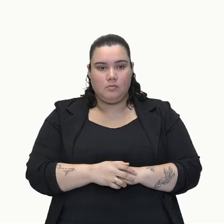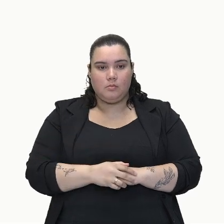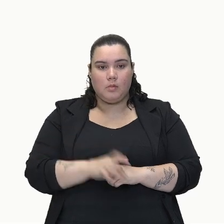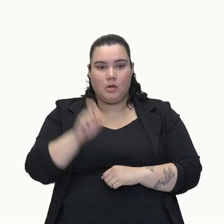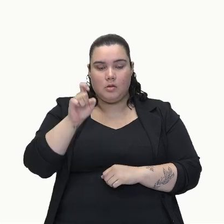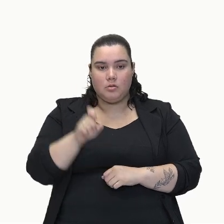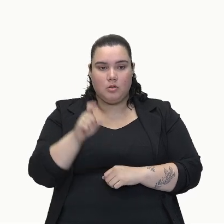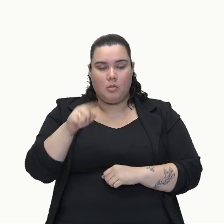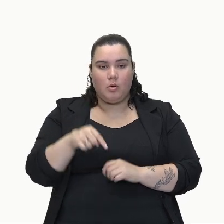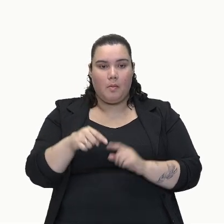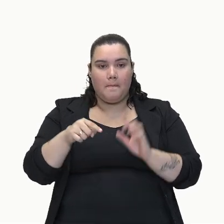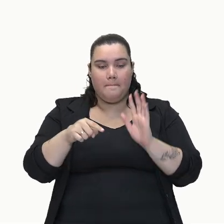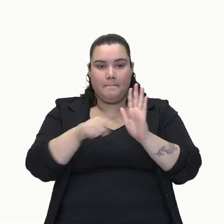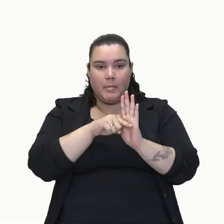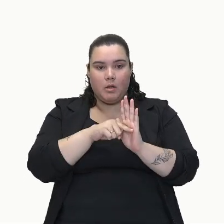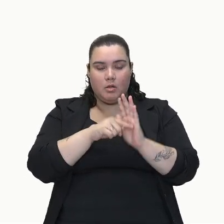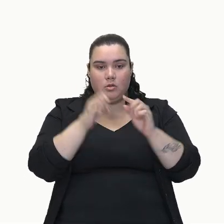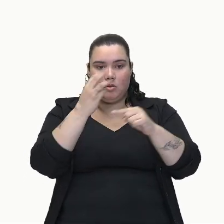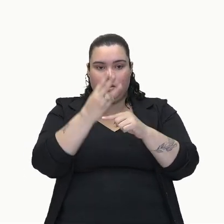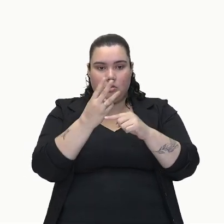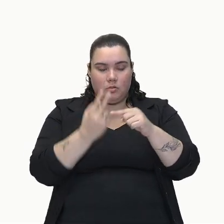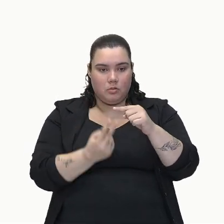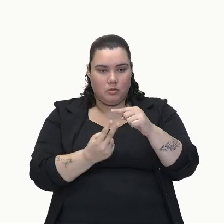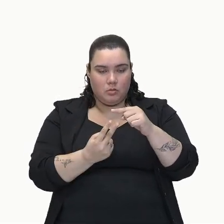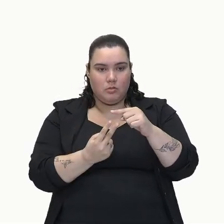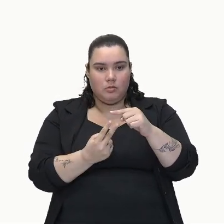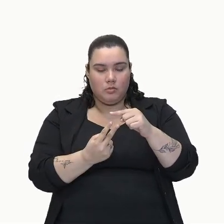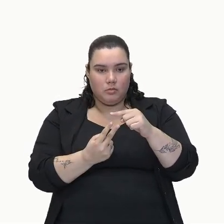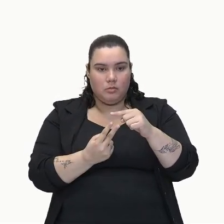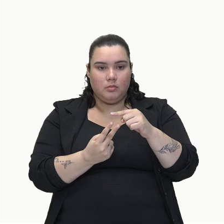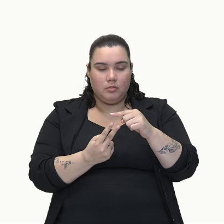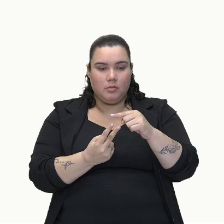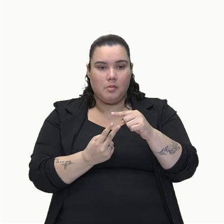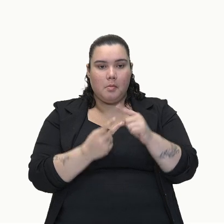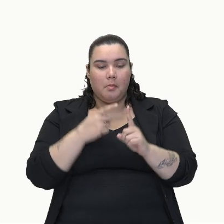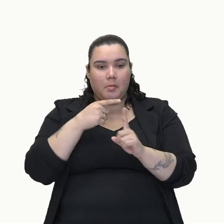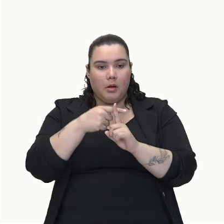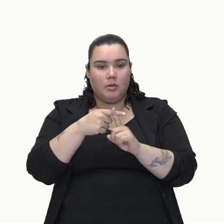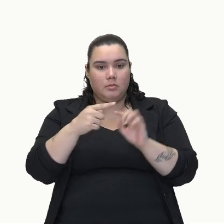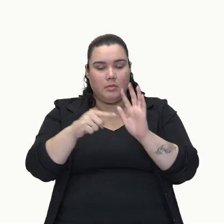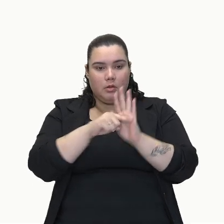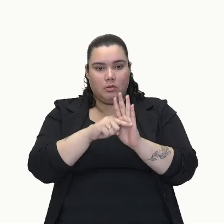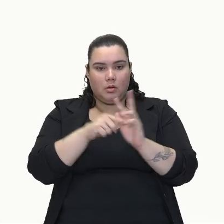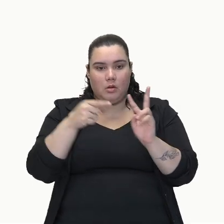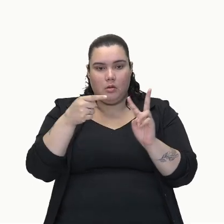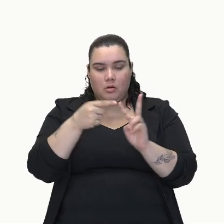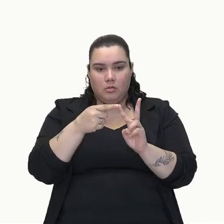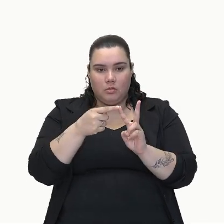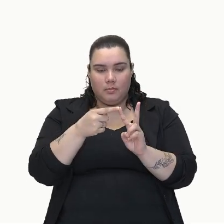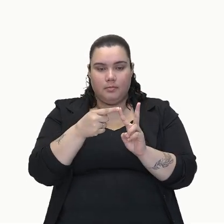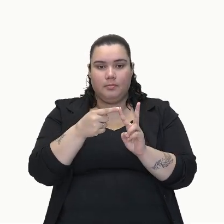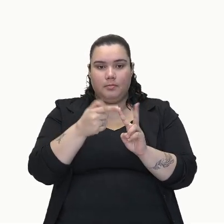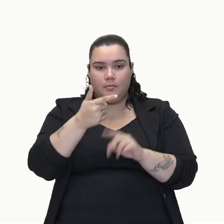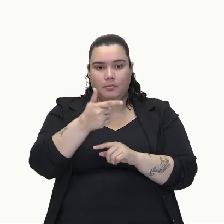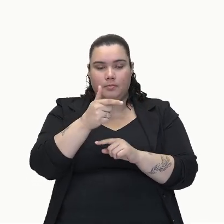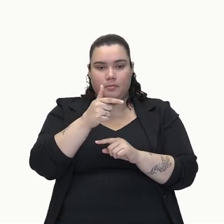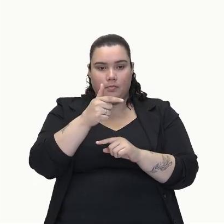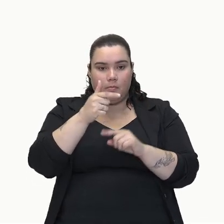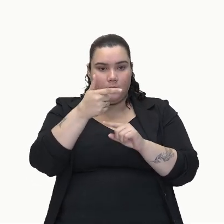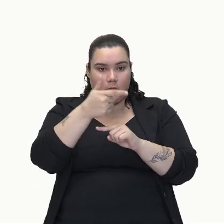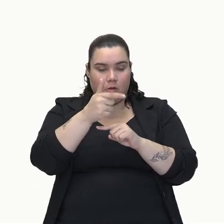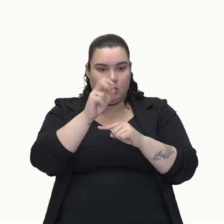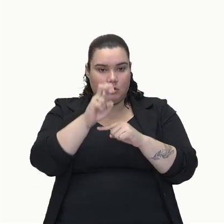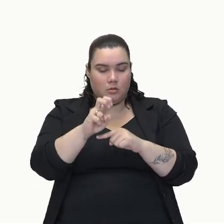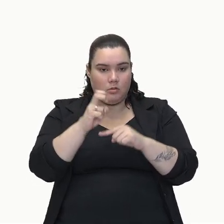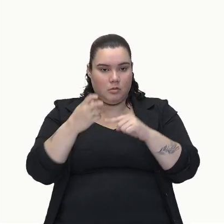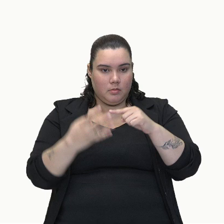é igual a menos 3 sobre 2, que é o valor de B, mais ou menos a raiz quadrada de delta, que